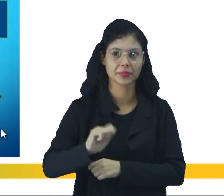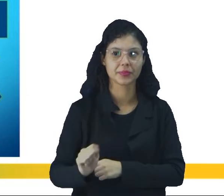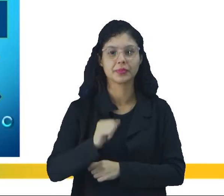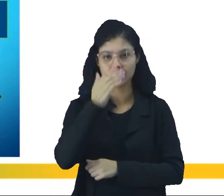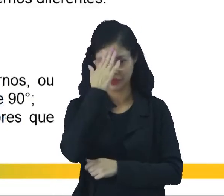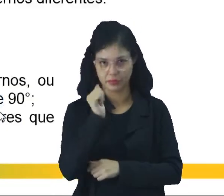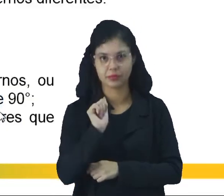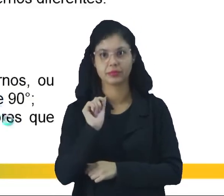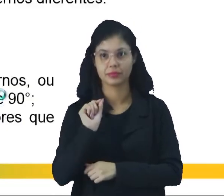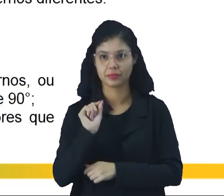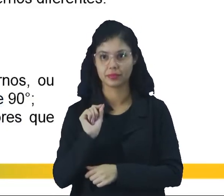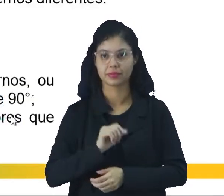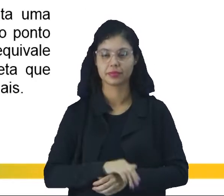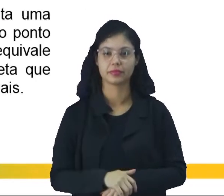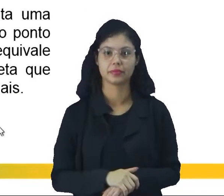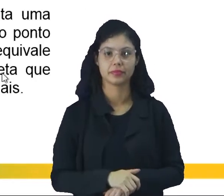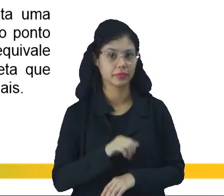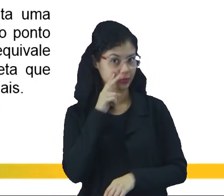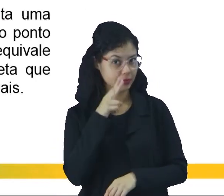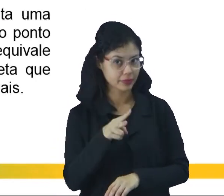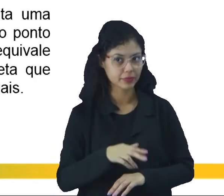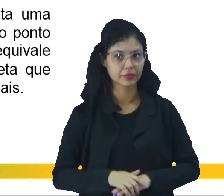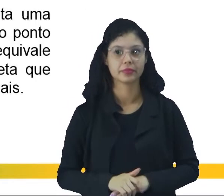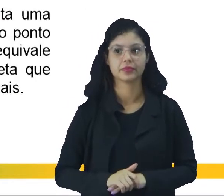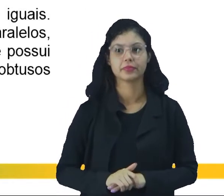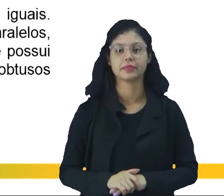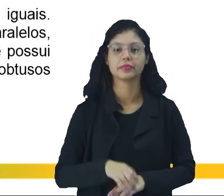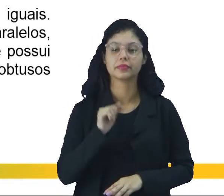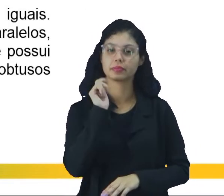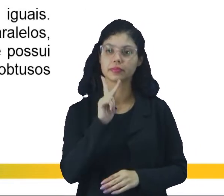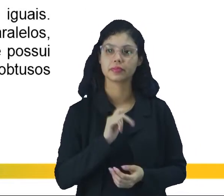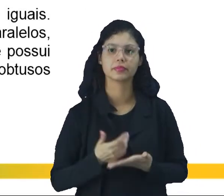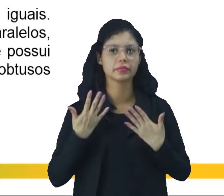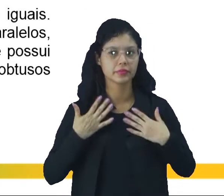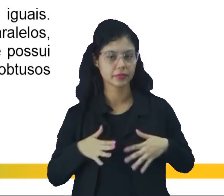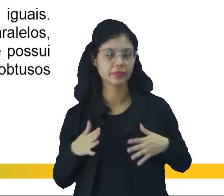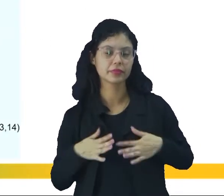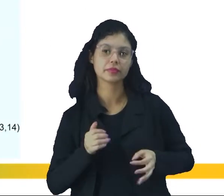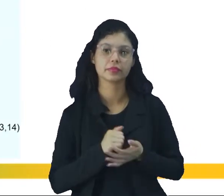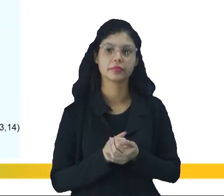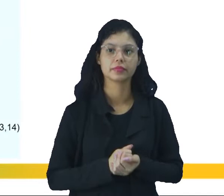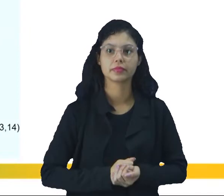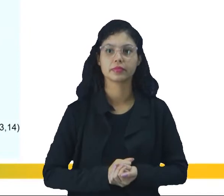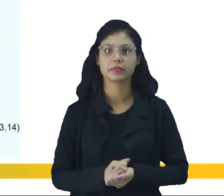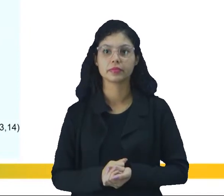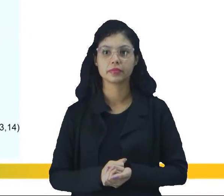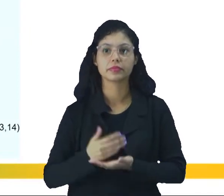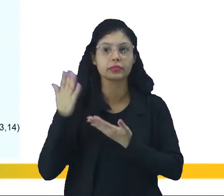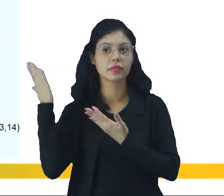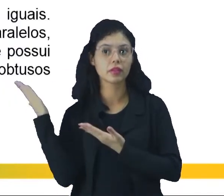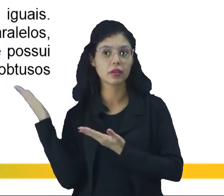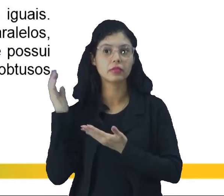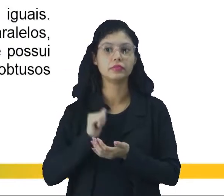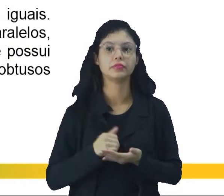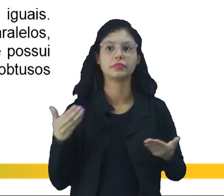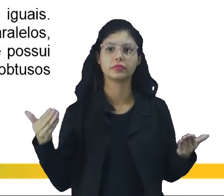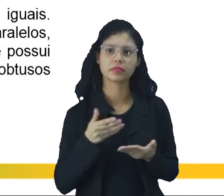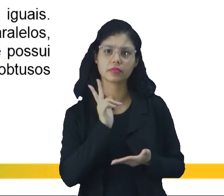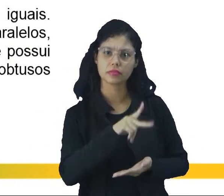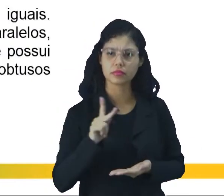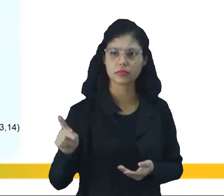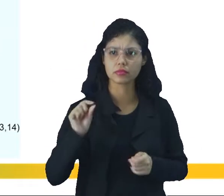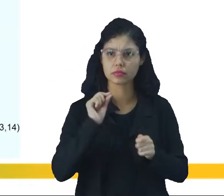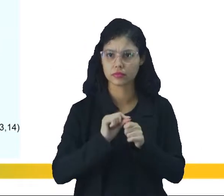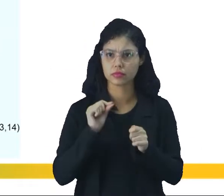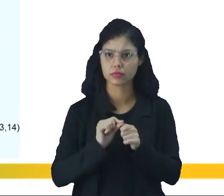que é um losango. Haha, viu? Ok? Bem tranquilo, vamos lá. Aí agora, professor, como é que a